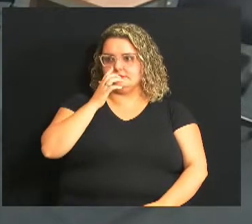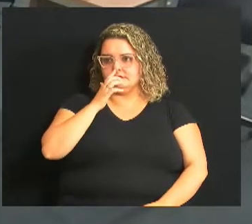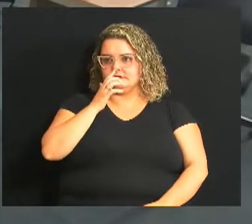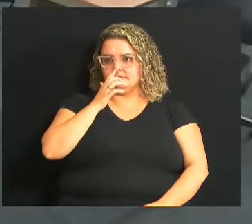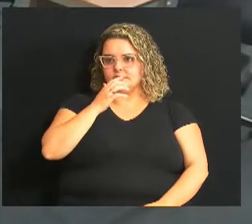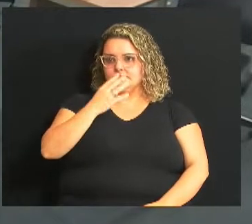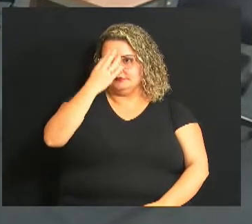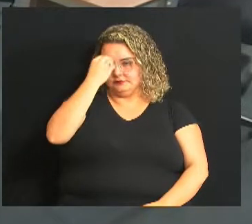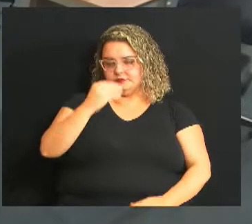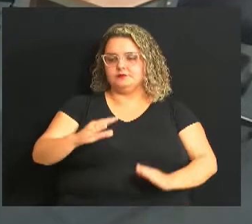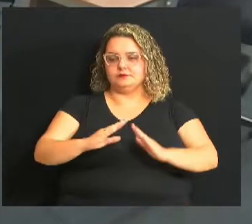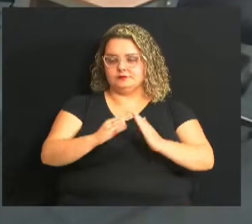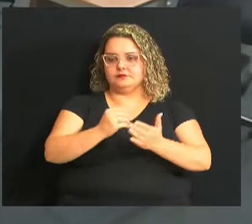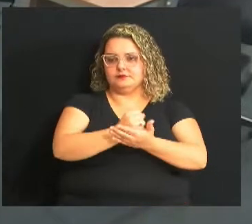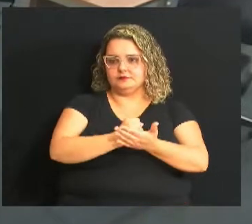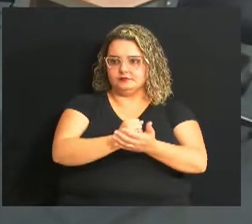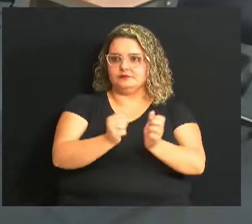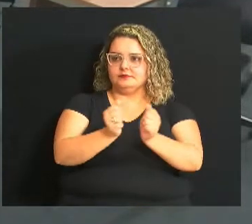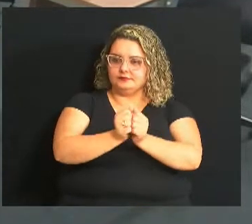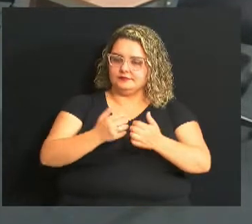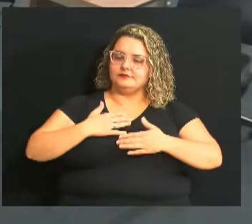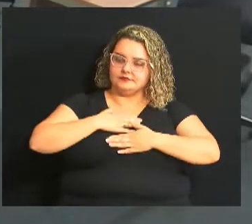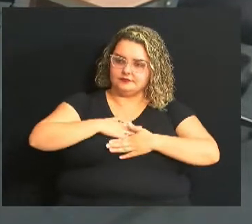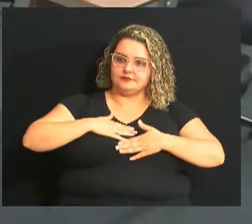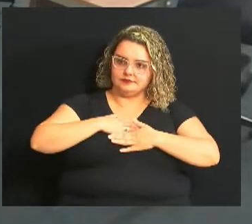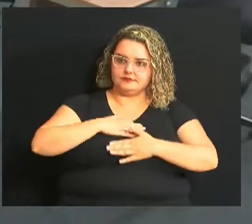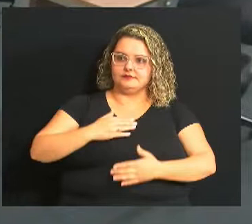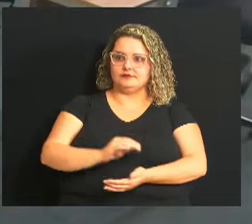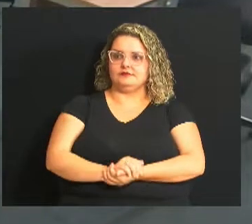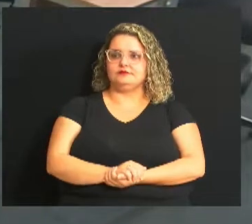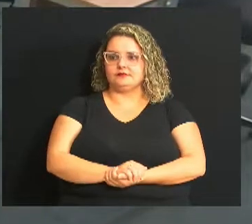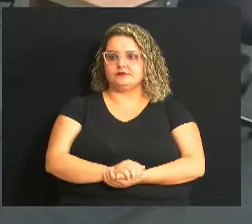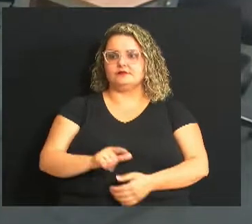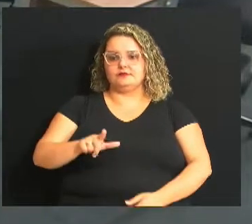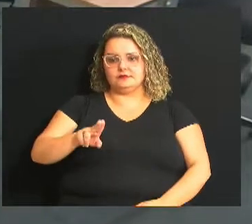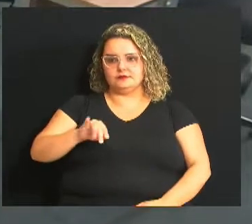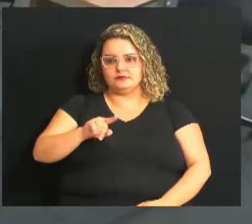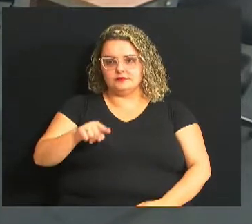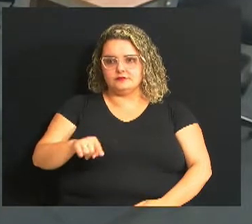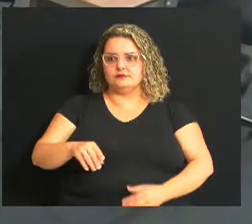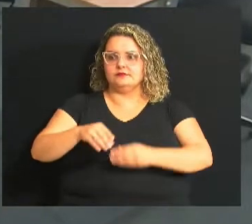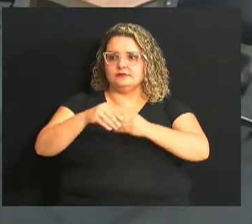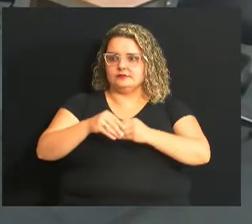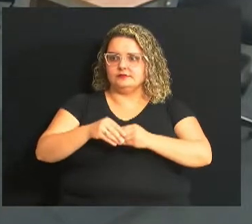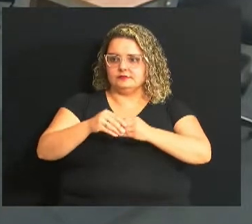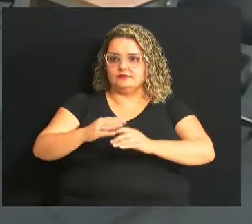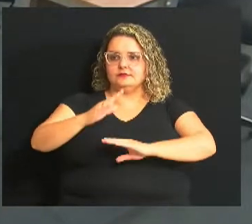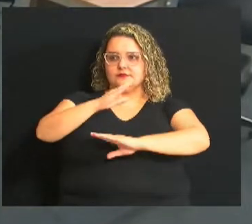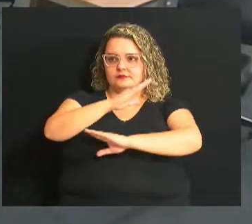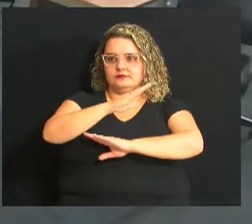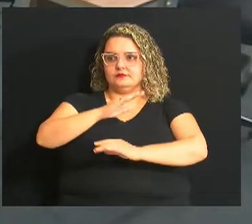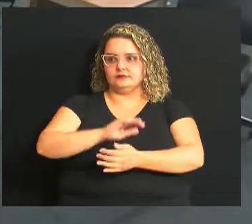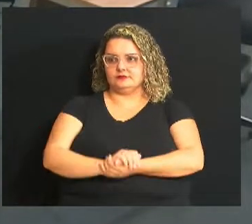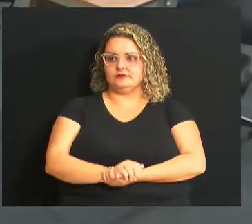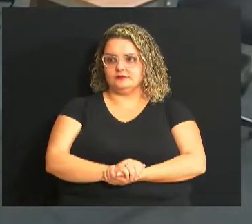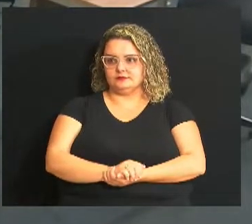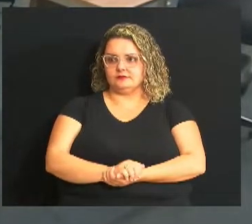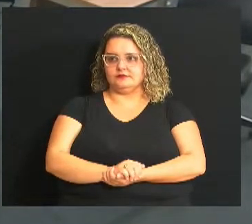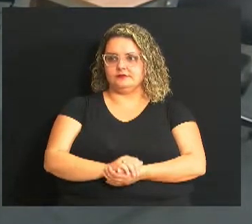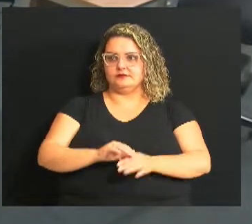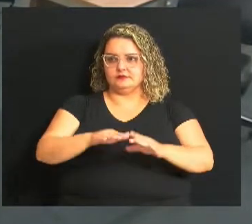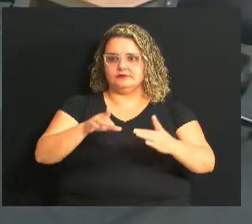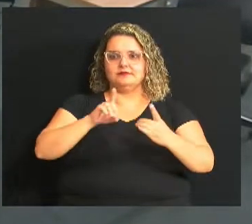também, prazer enorme estar junto com você aqui, Luiz. Cumprimentar o pessoal da Câmara Municipal aqui, que a recepção foi